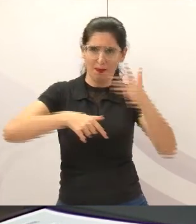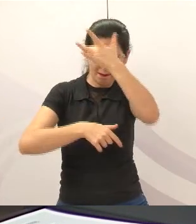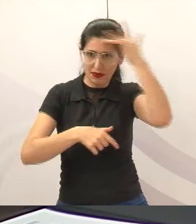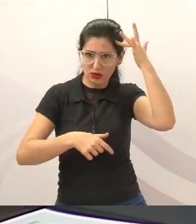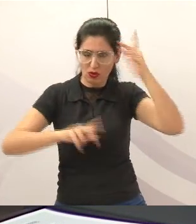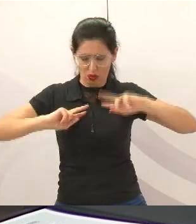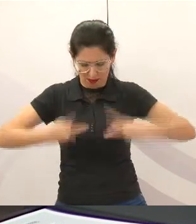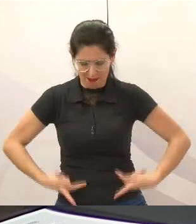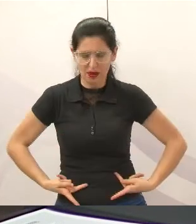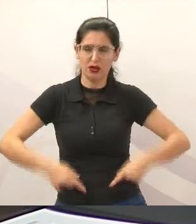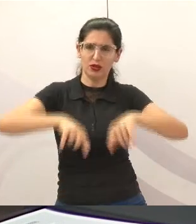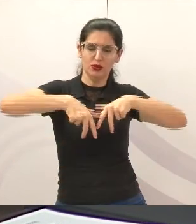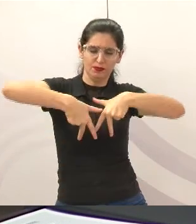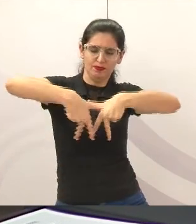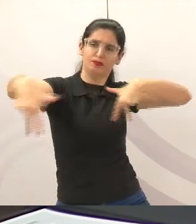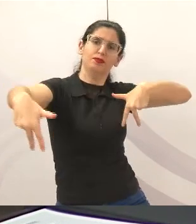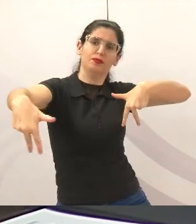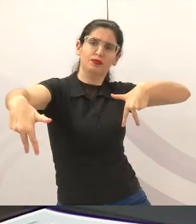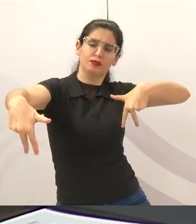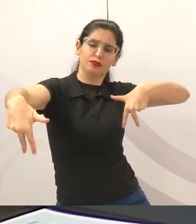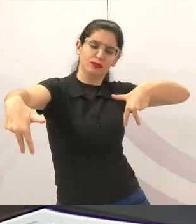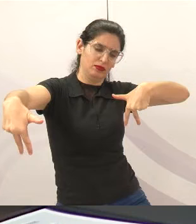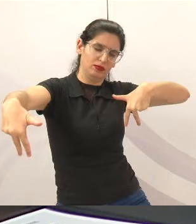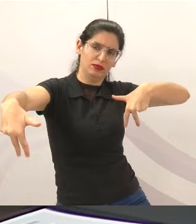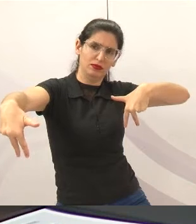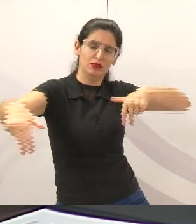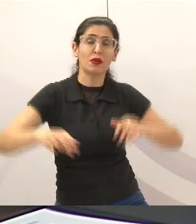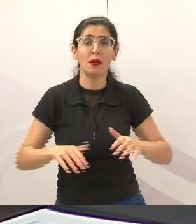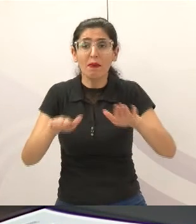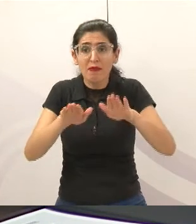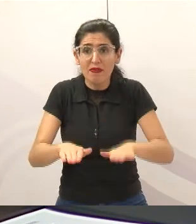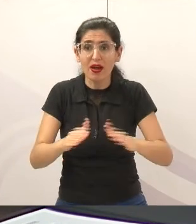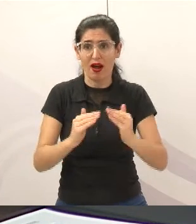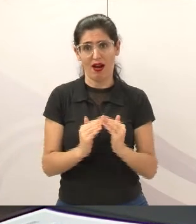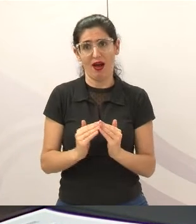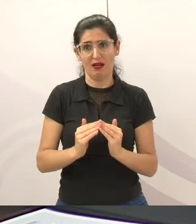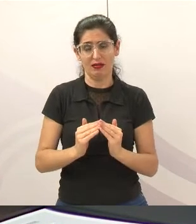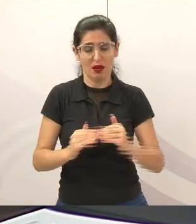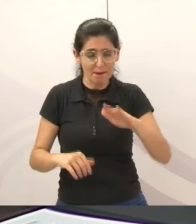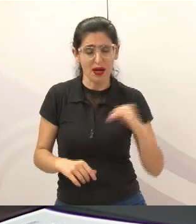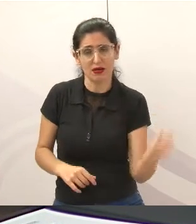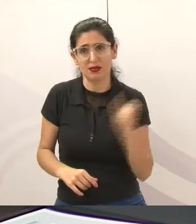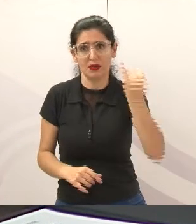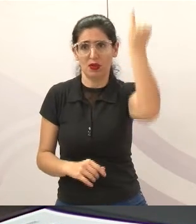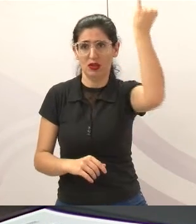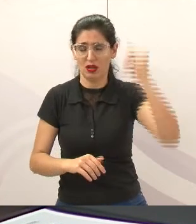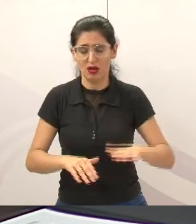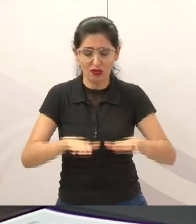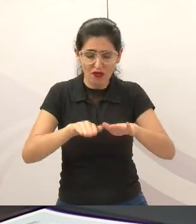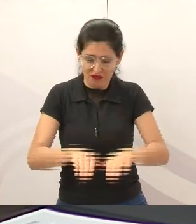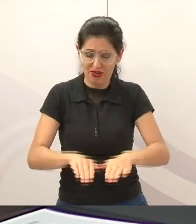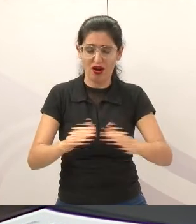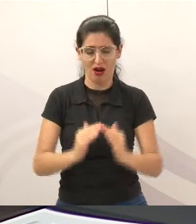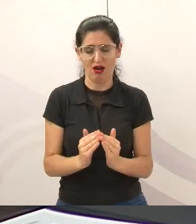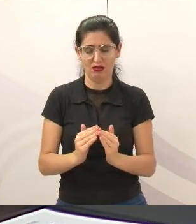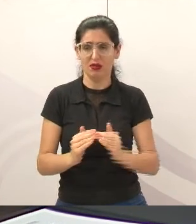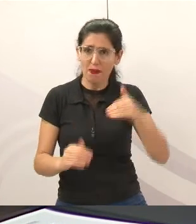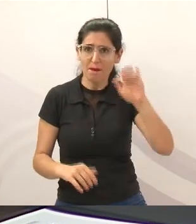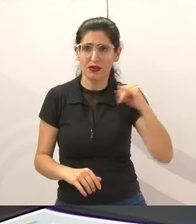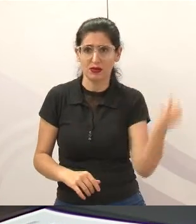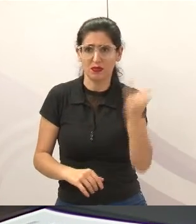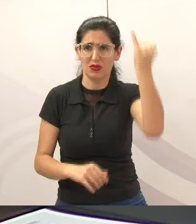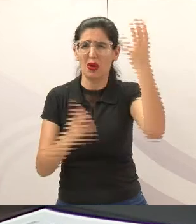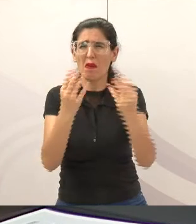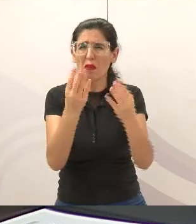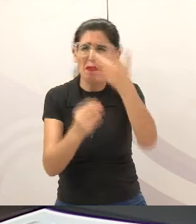que a gente faz a menção da máscara, porque o pessoal não está fazendo distanciamento social. Então, por isso que a gente